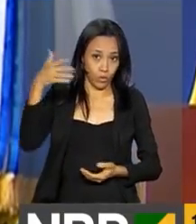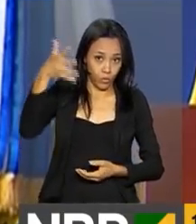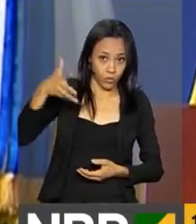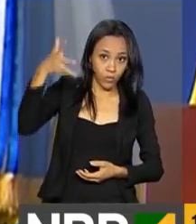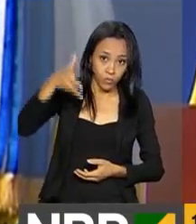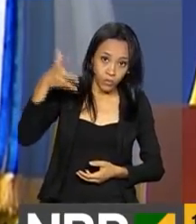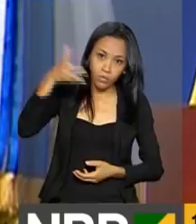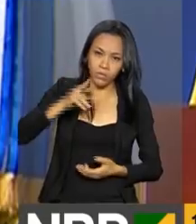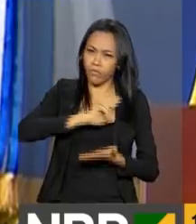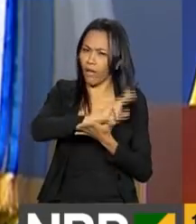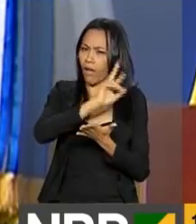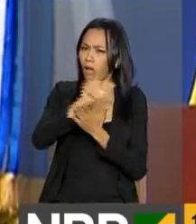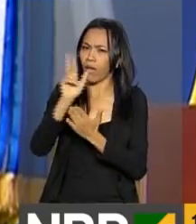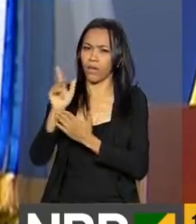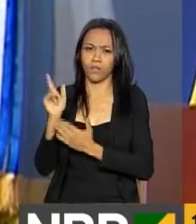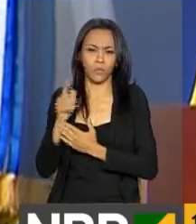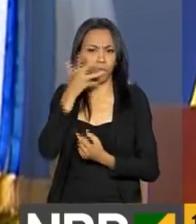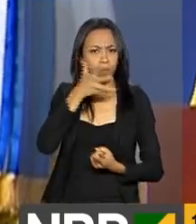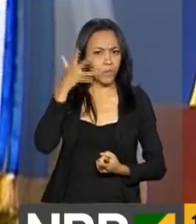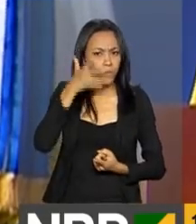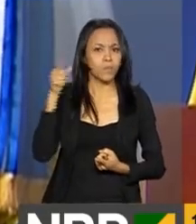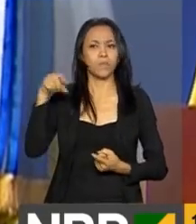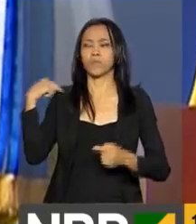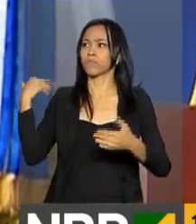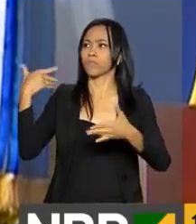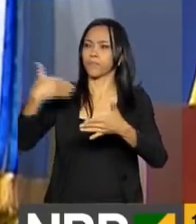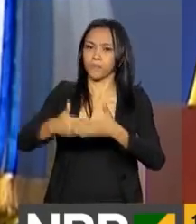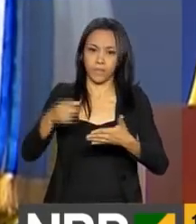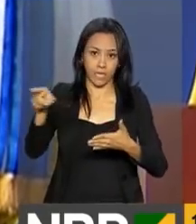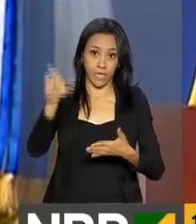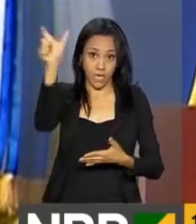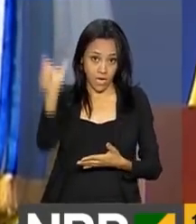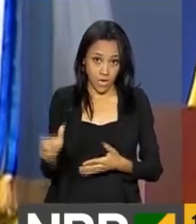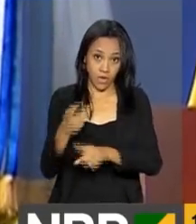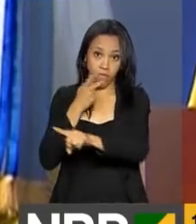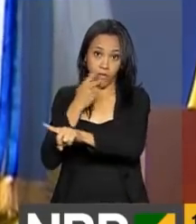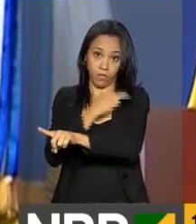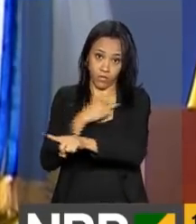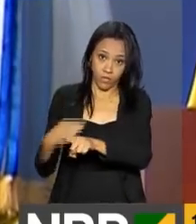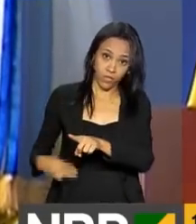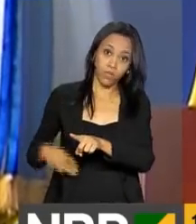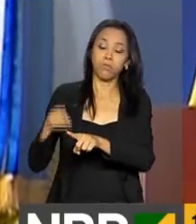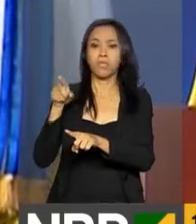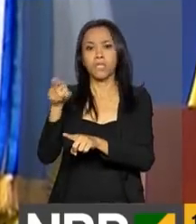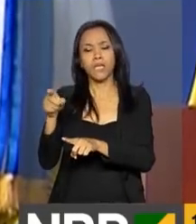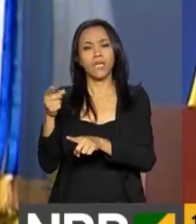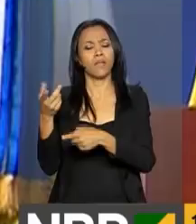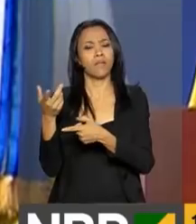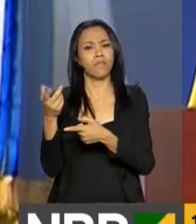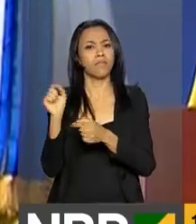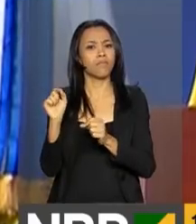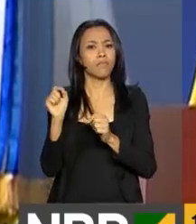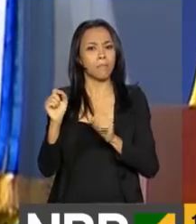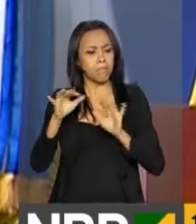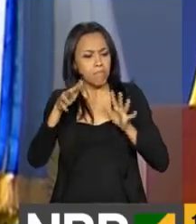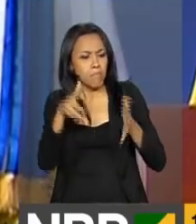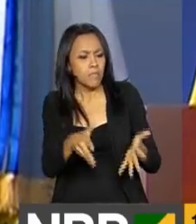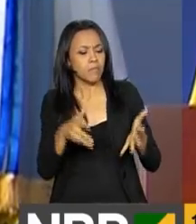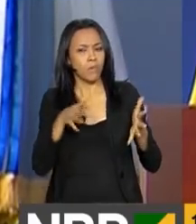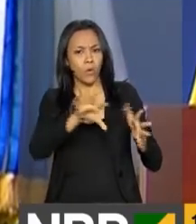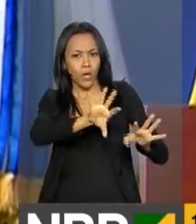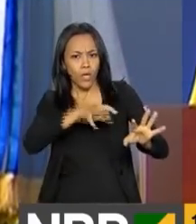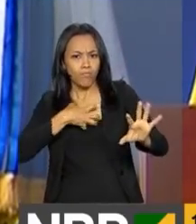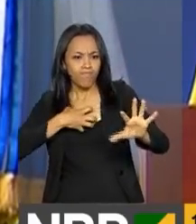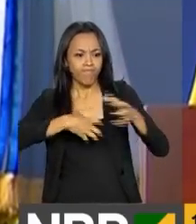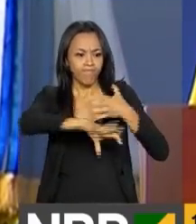sinto das suas várias manifestações ao longo do tempo, eu sinto que ele se introduziu de uma tal maneira, ele